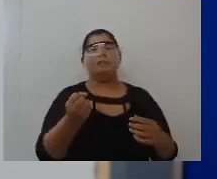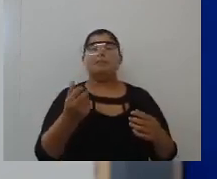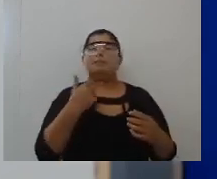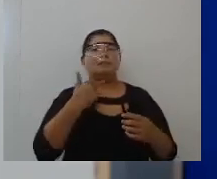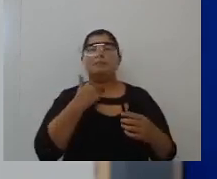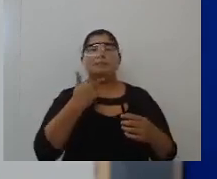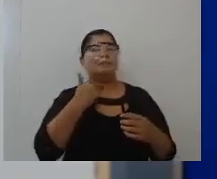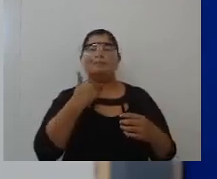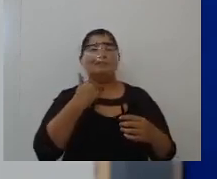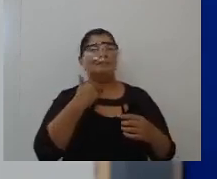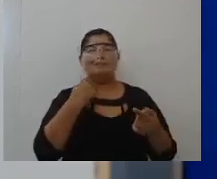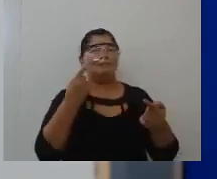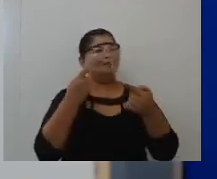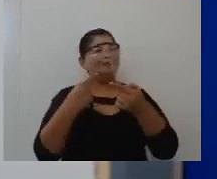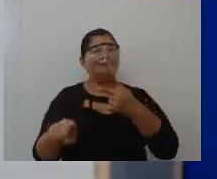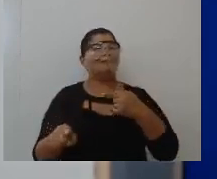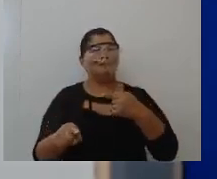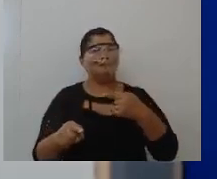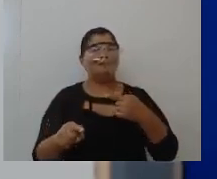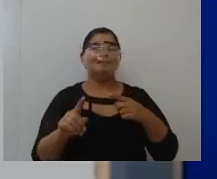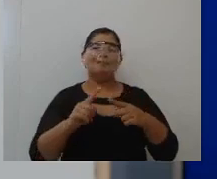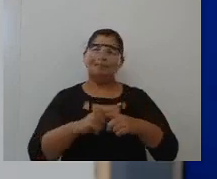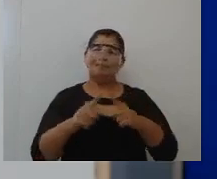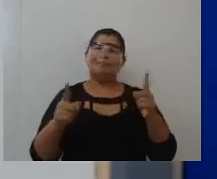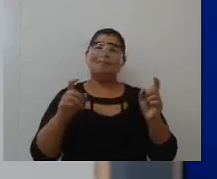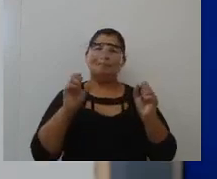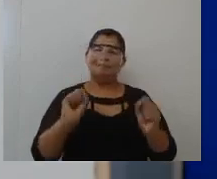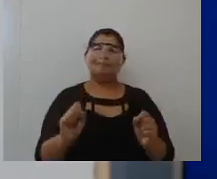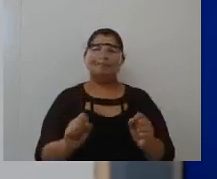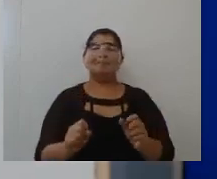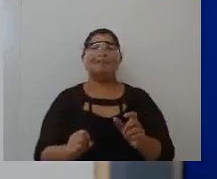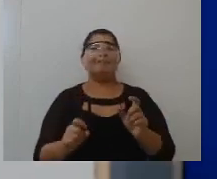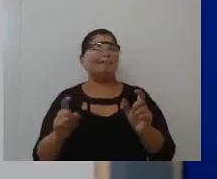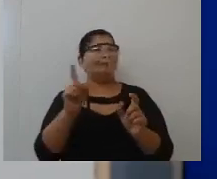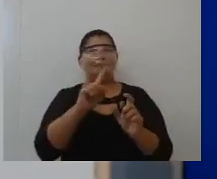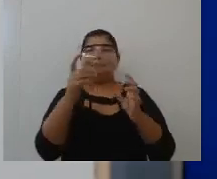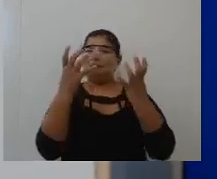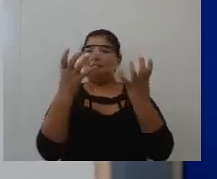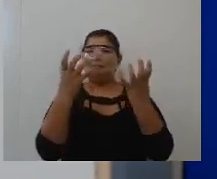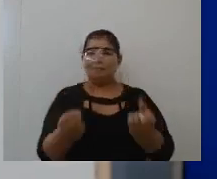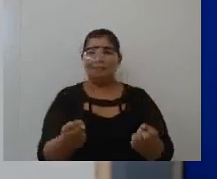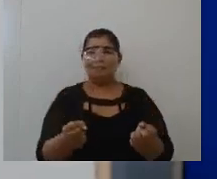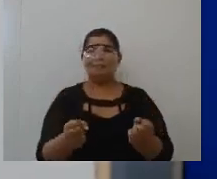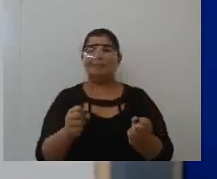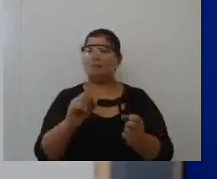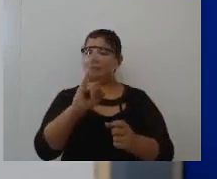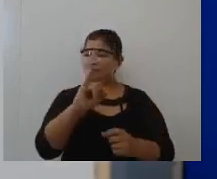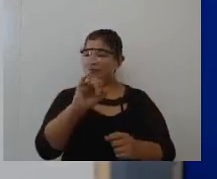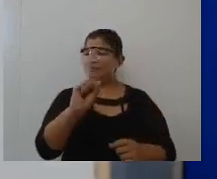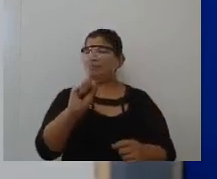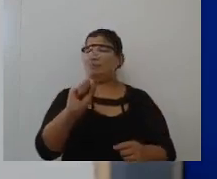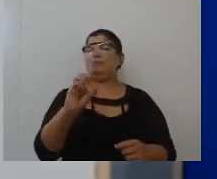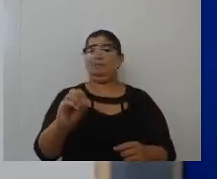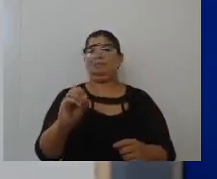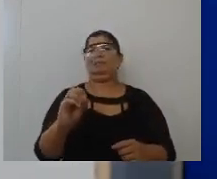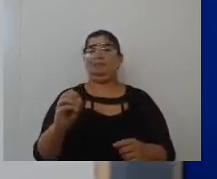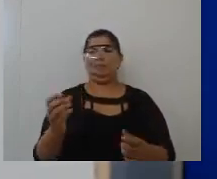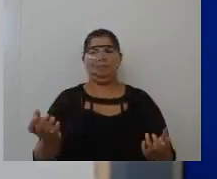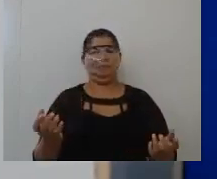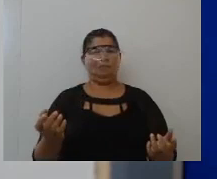pai. Eu não posso dizer isso. Agora eu posso muito bem dizer, ó, não aceito isso.